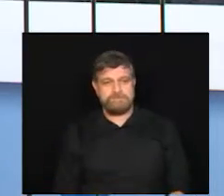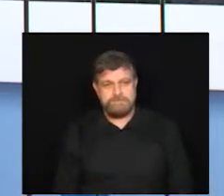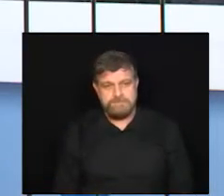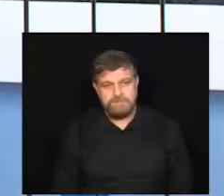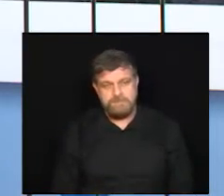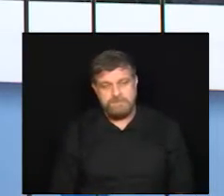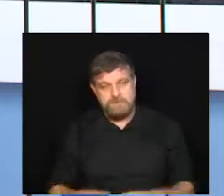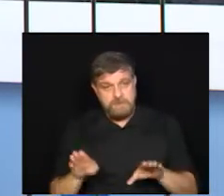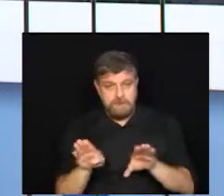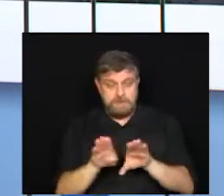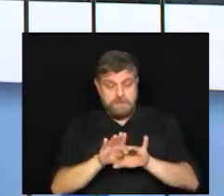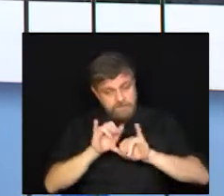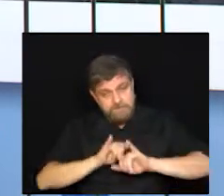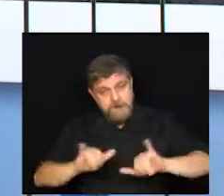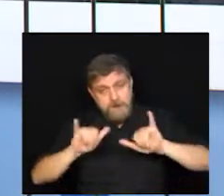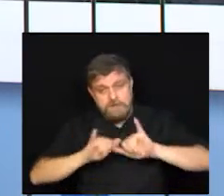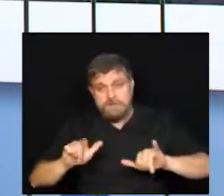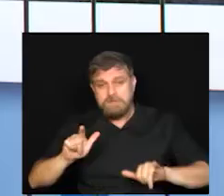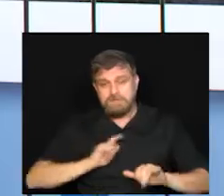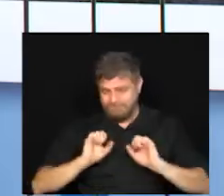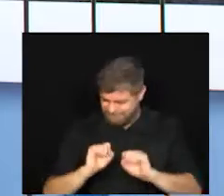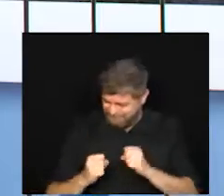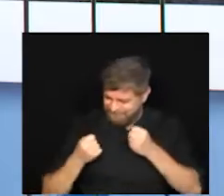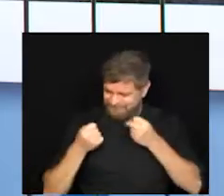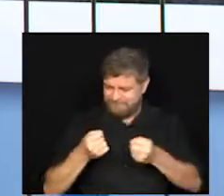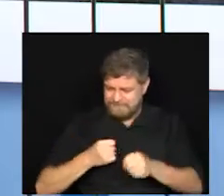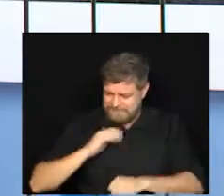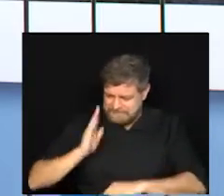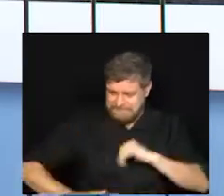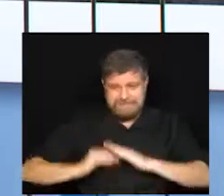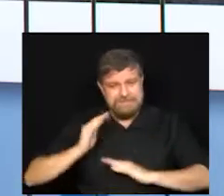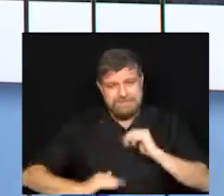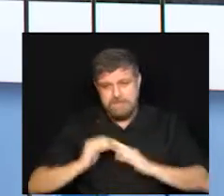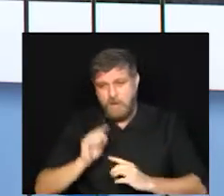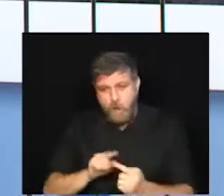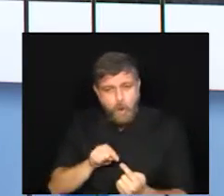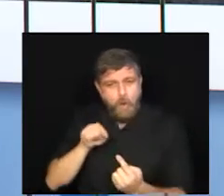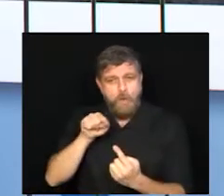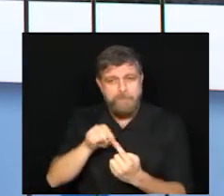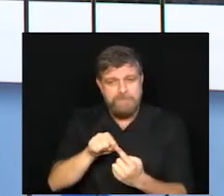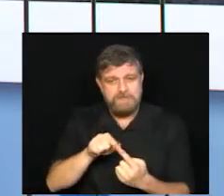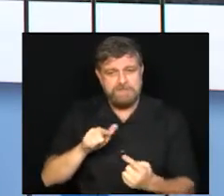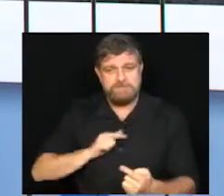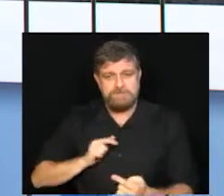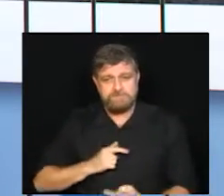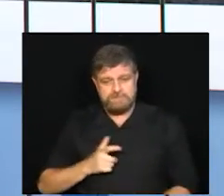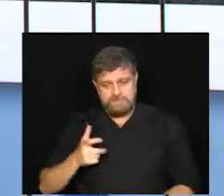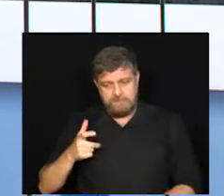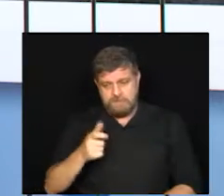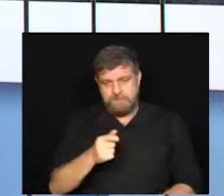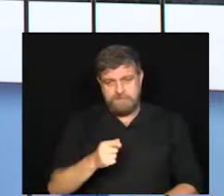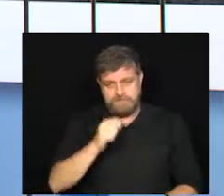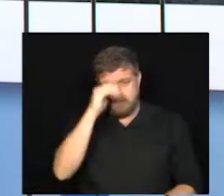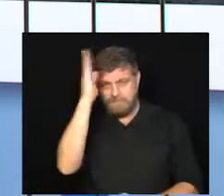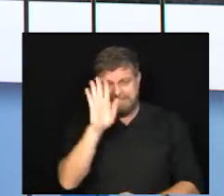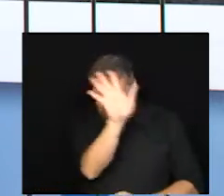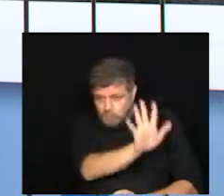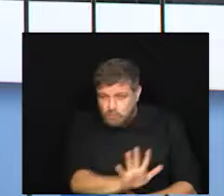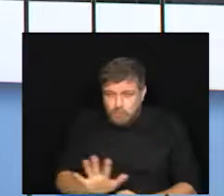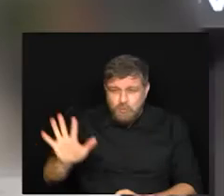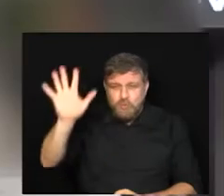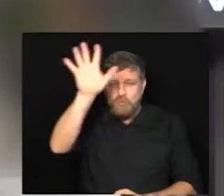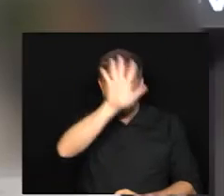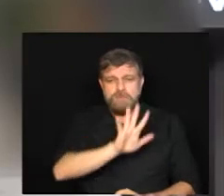E também foi anunciada aí uma força-tarefa para entregar a Coronavac por todo o país.